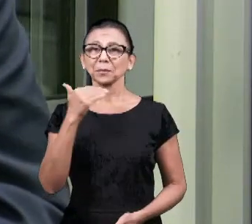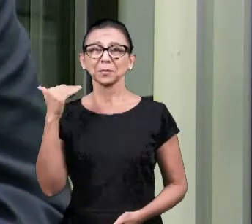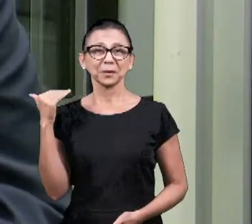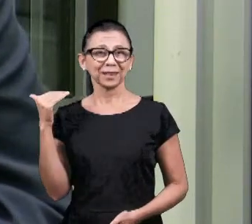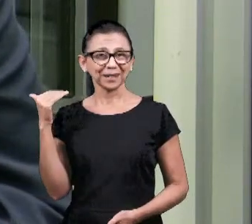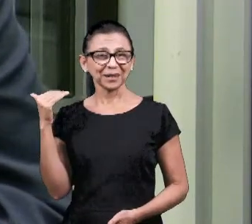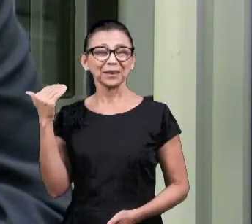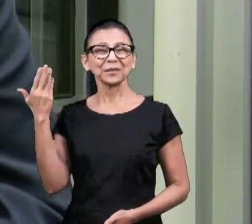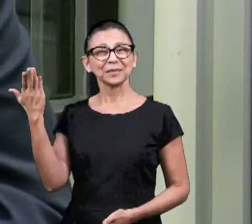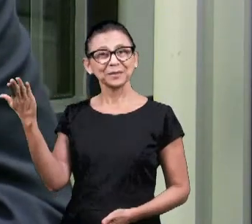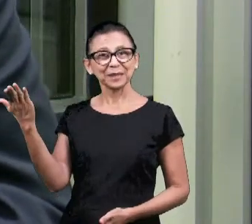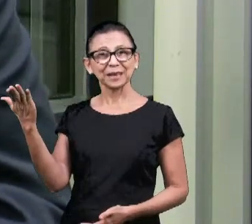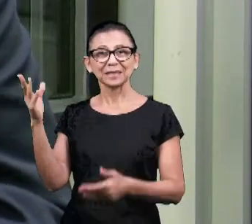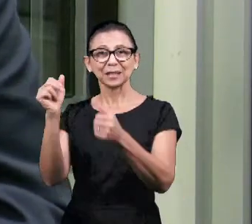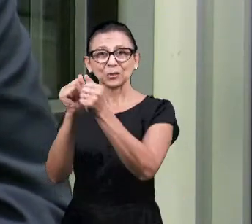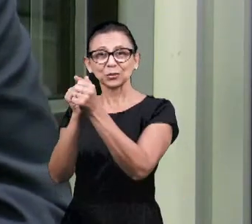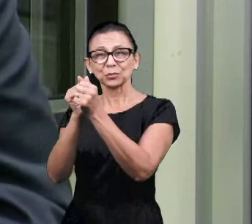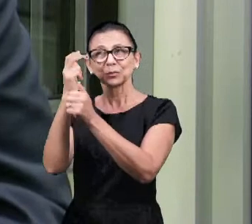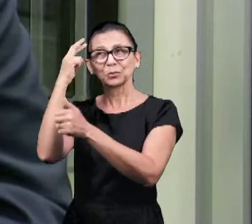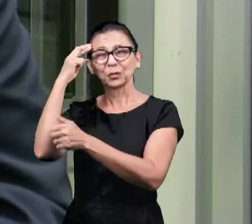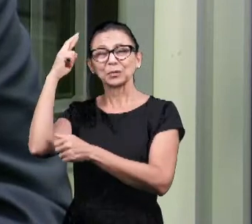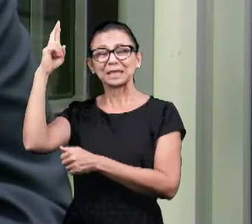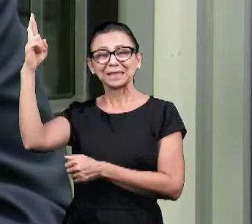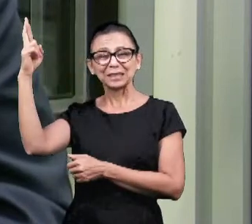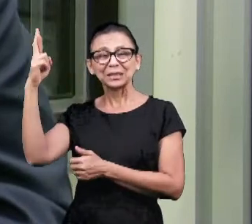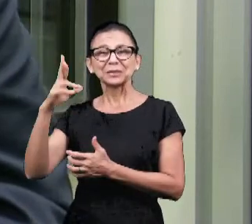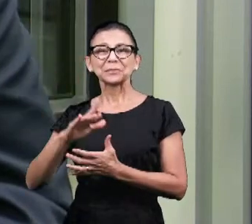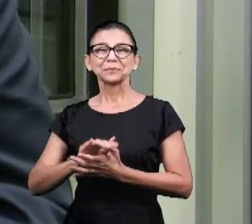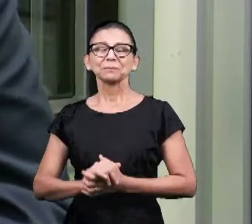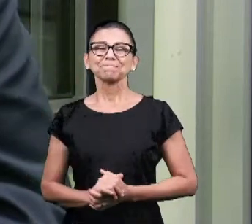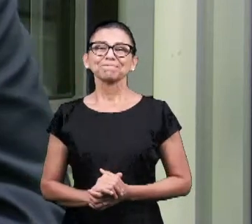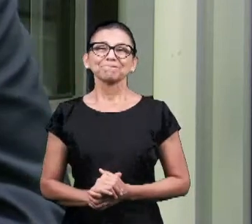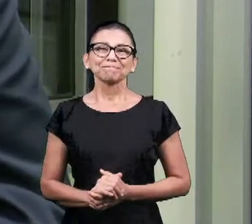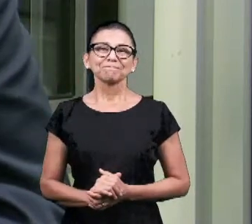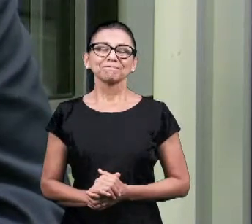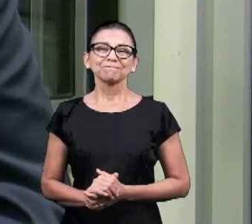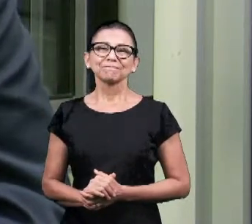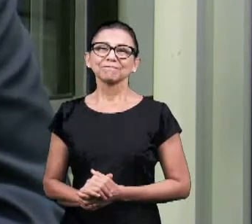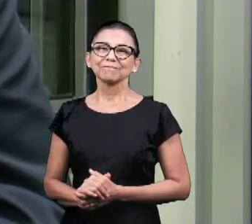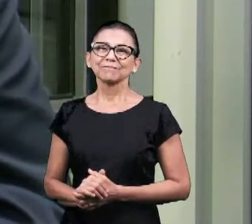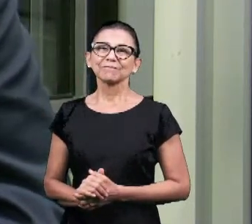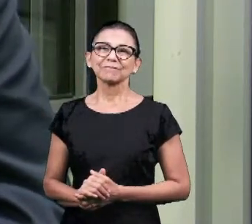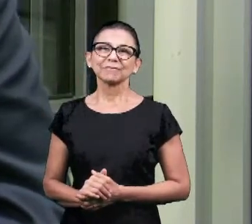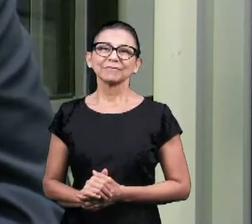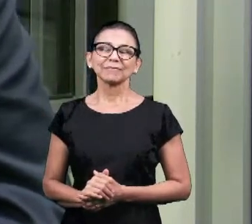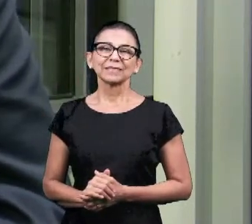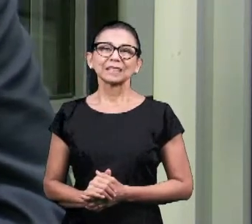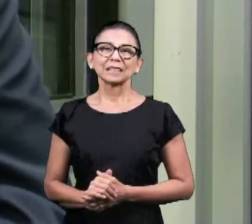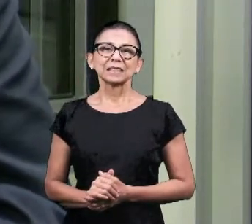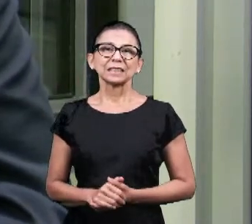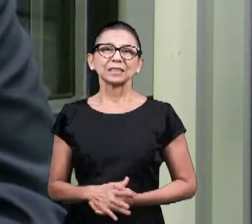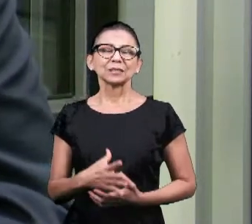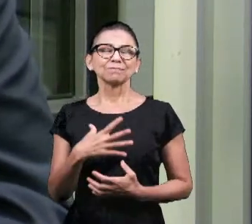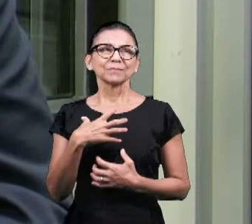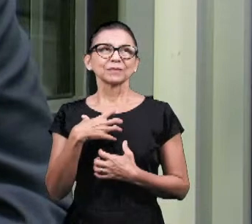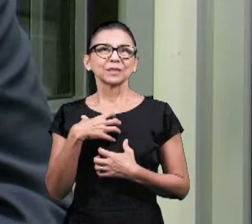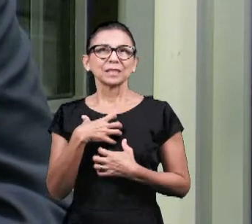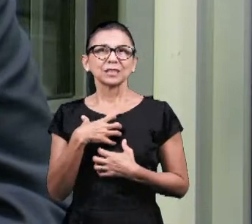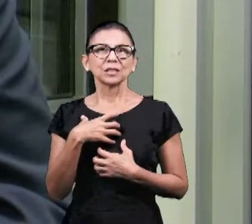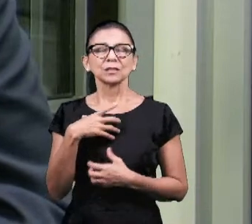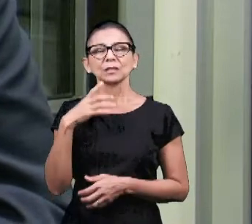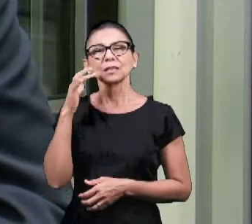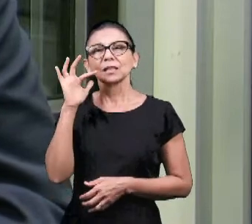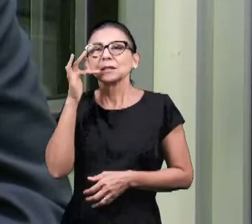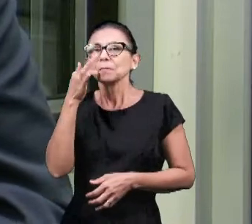o nosso sentimento é que em breve nós vamos nos